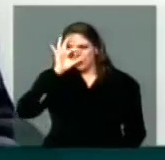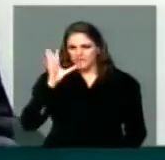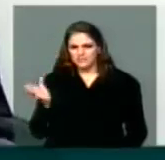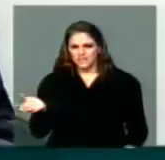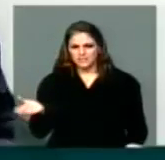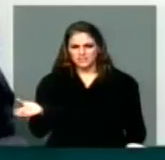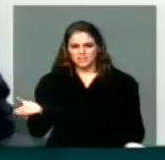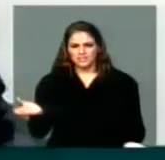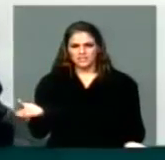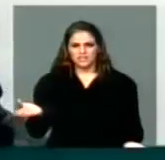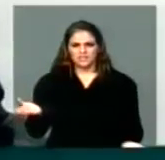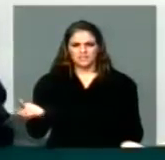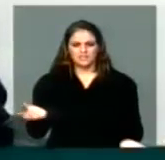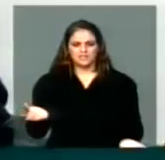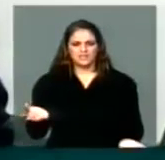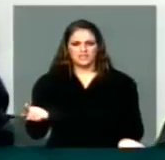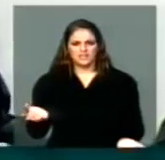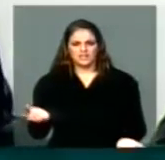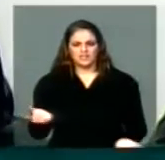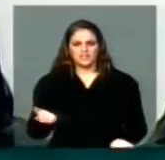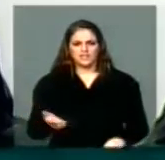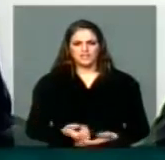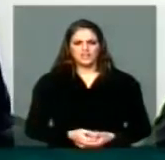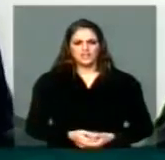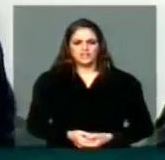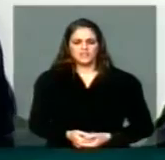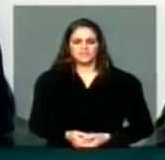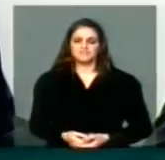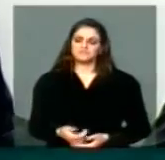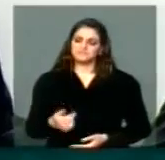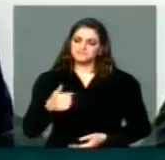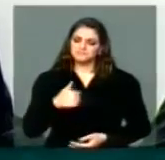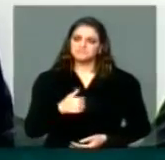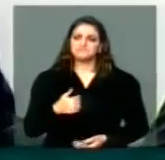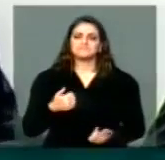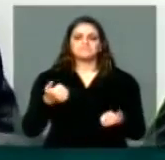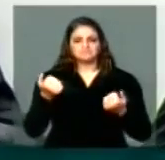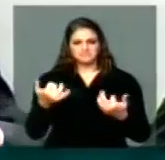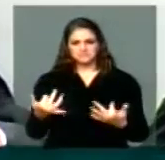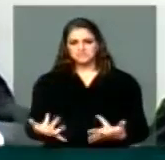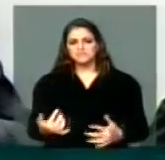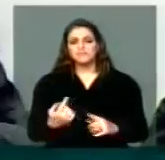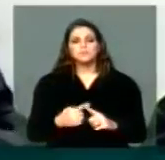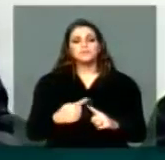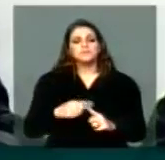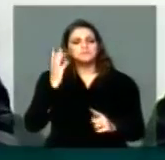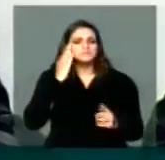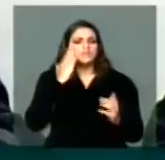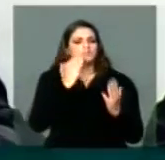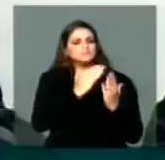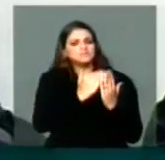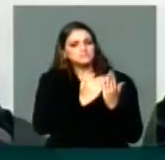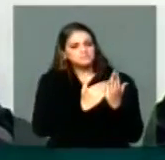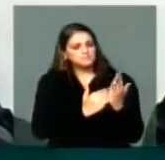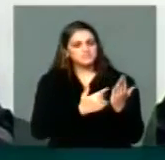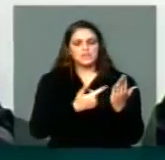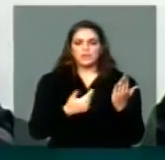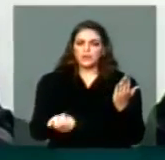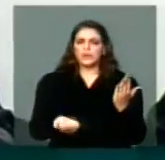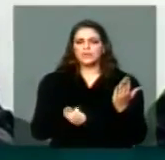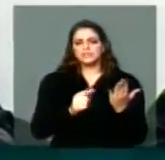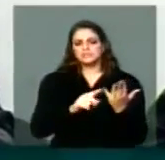Então eu estou fazendo esses comentários sobre a petição, que é o que eu tenho disponível aqui. Como eu tenho disponível a comprovação